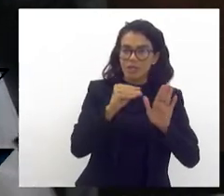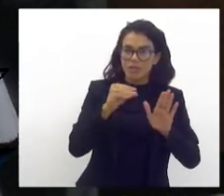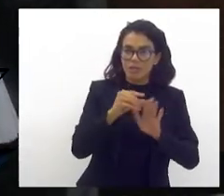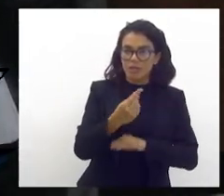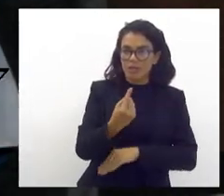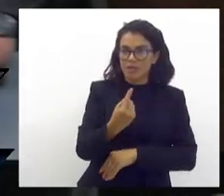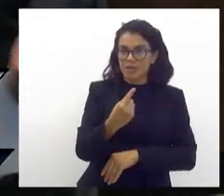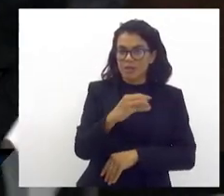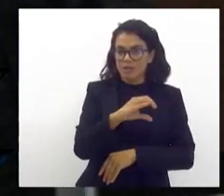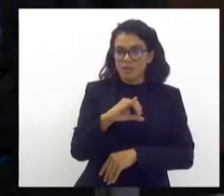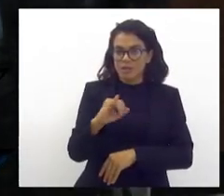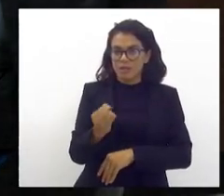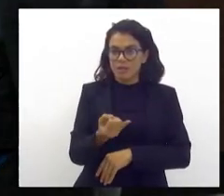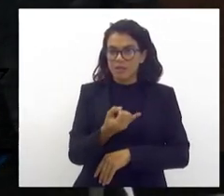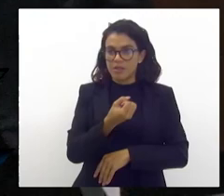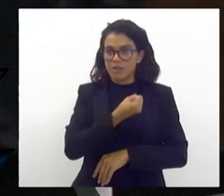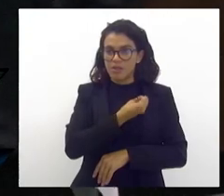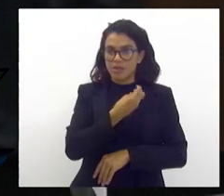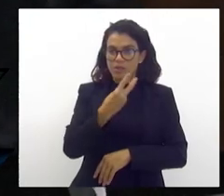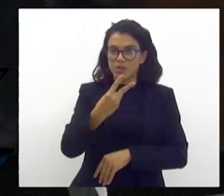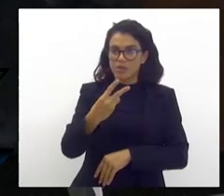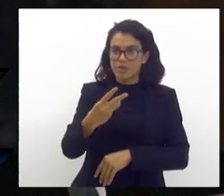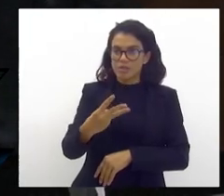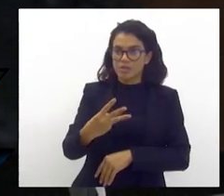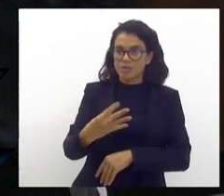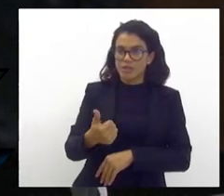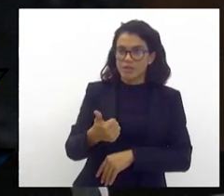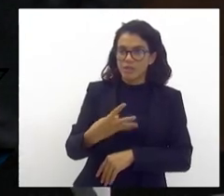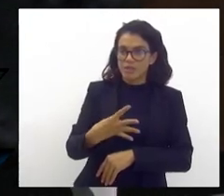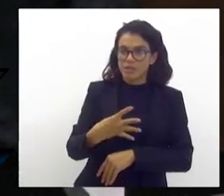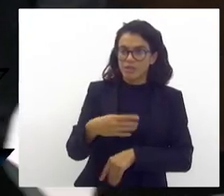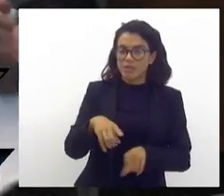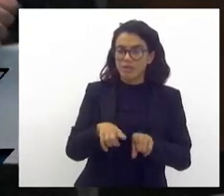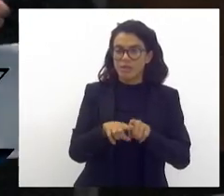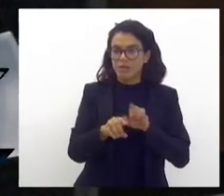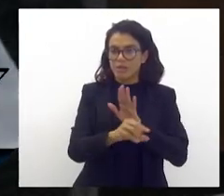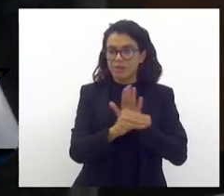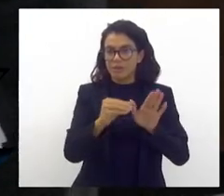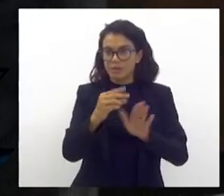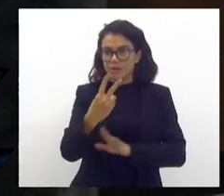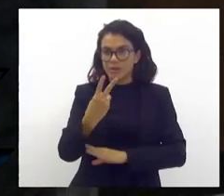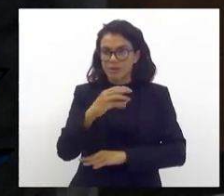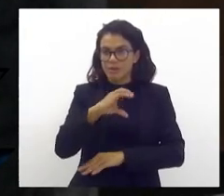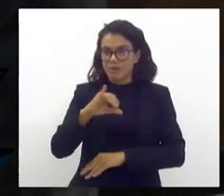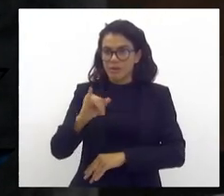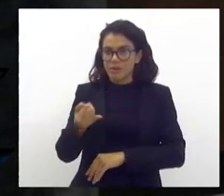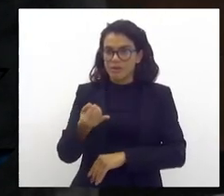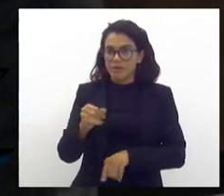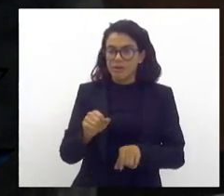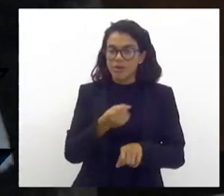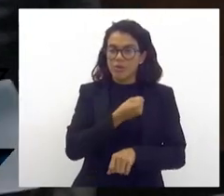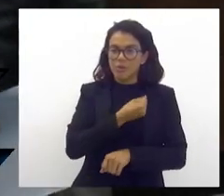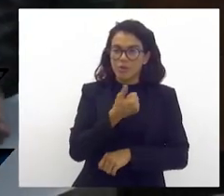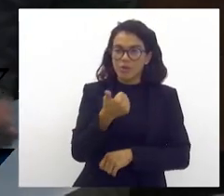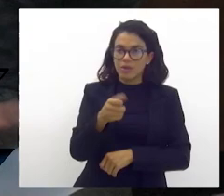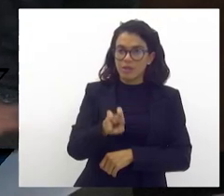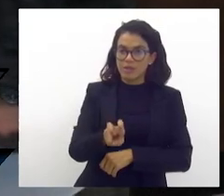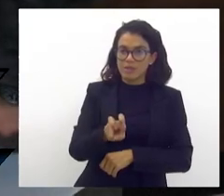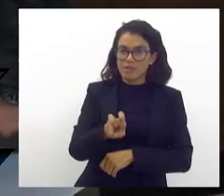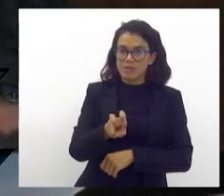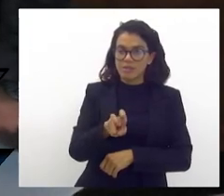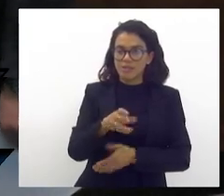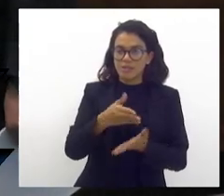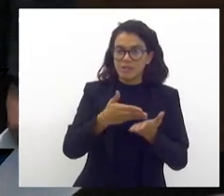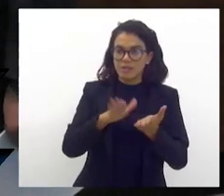CCJ, números 2, 3 e 14 pela emenda 2 da CCJ e número 15 pela rejeição da